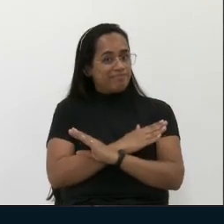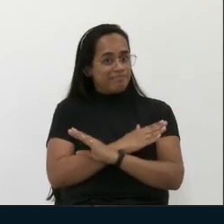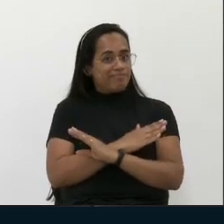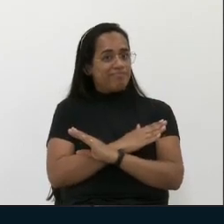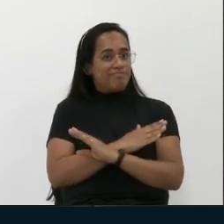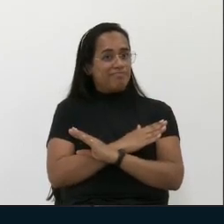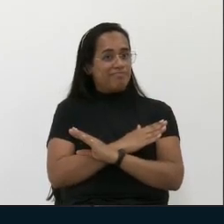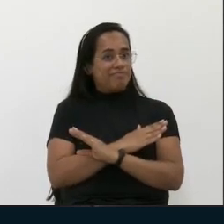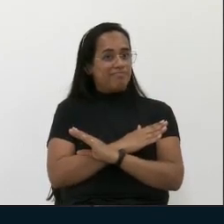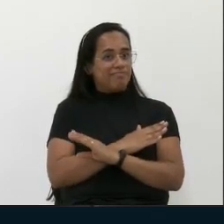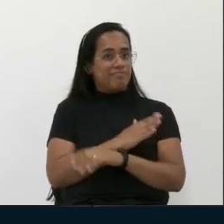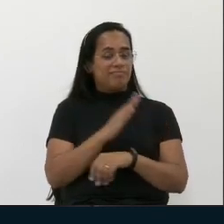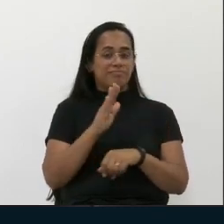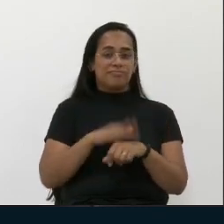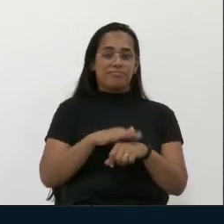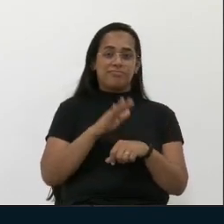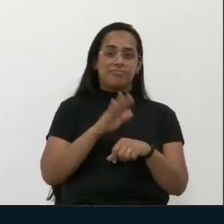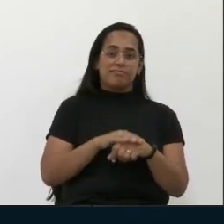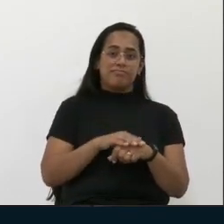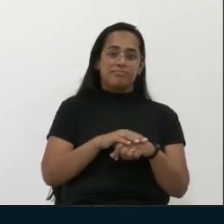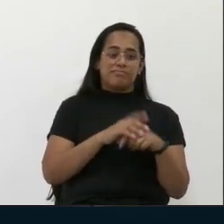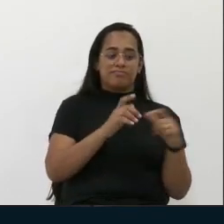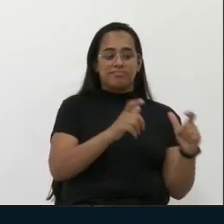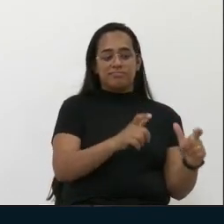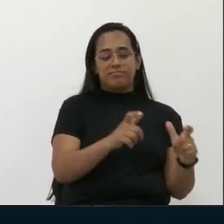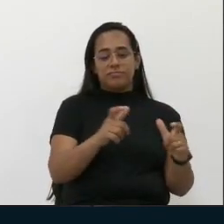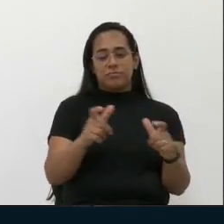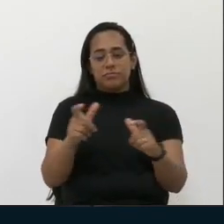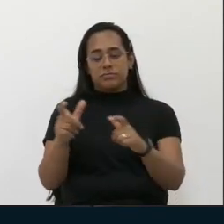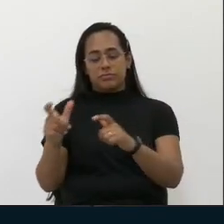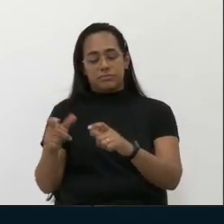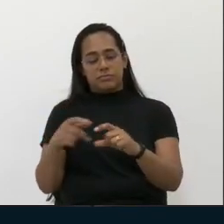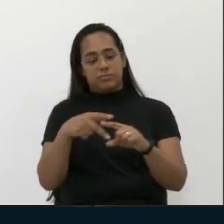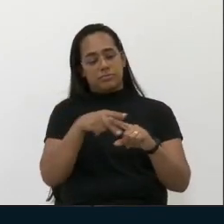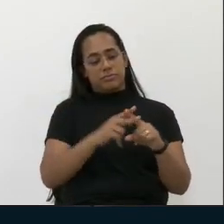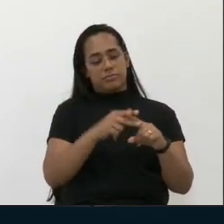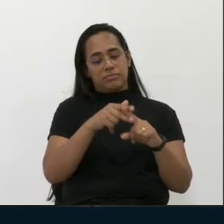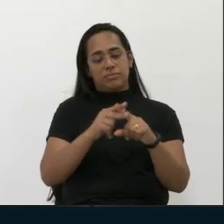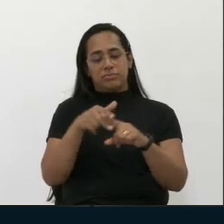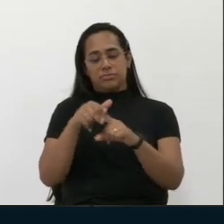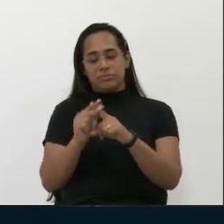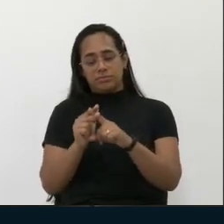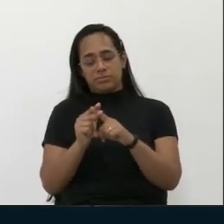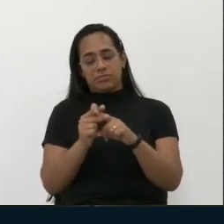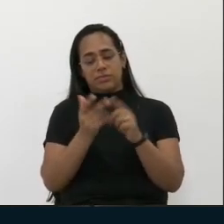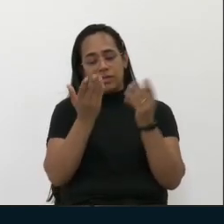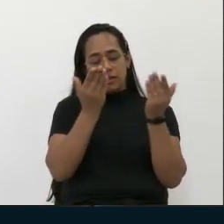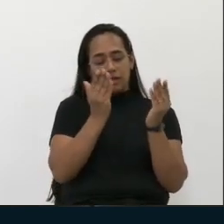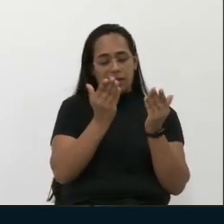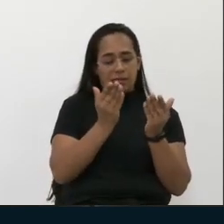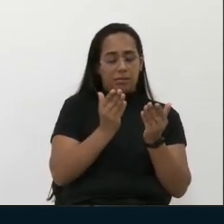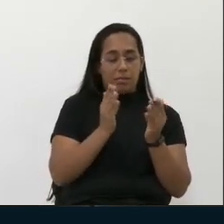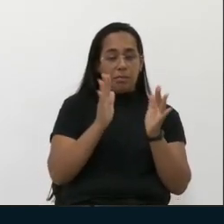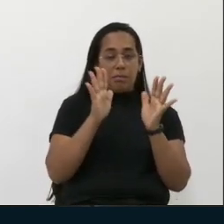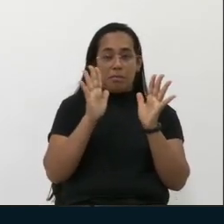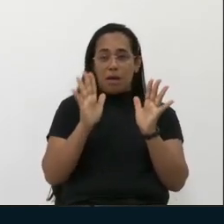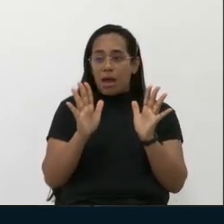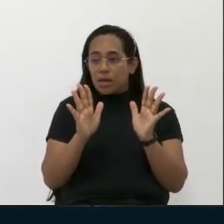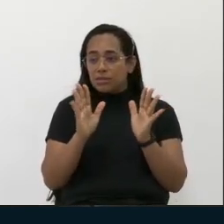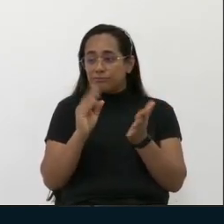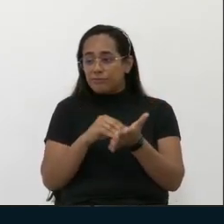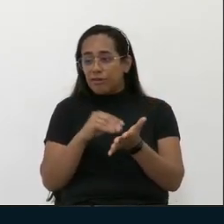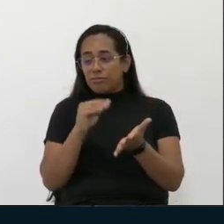de tratamento e não fizeram os troncos coletores. Não tratava nada de esgoto. E a